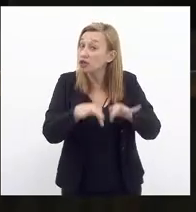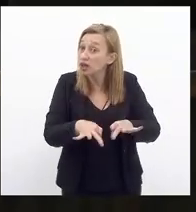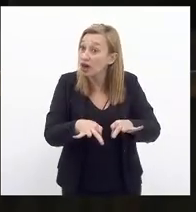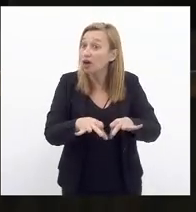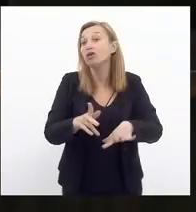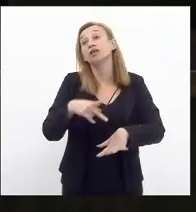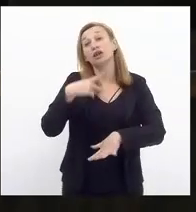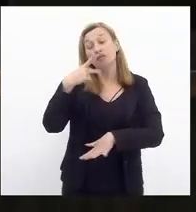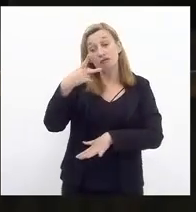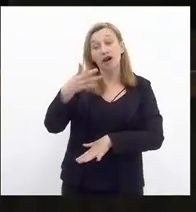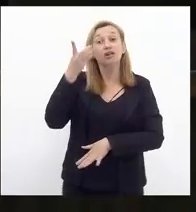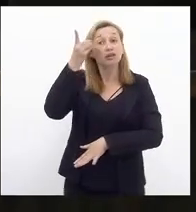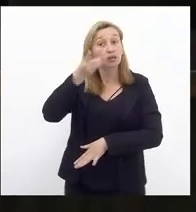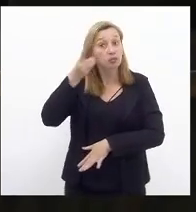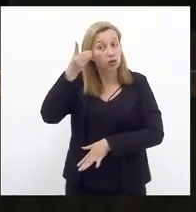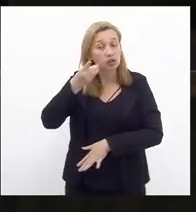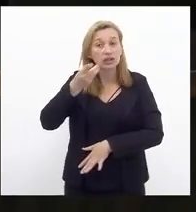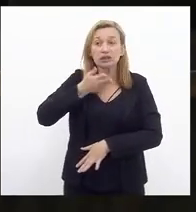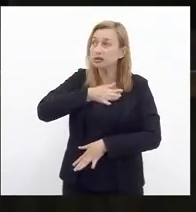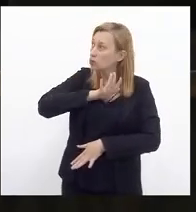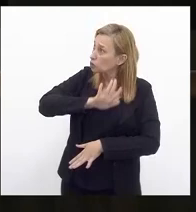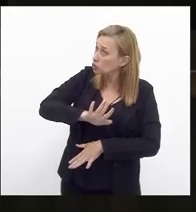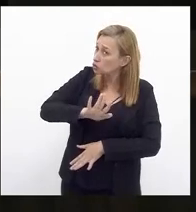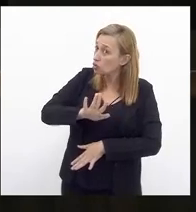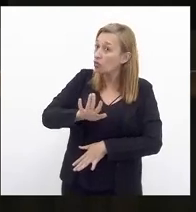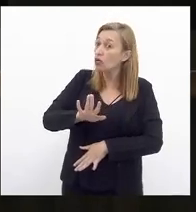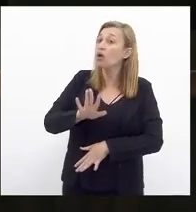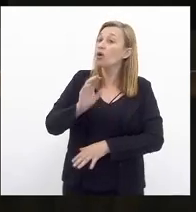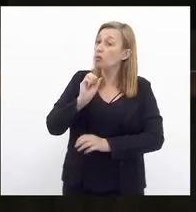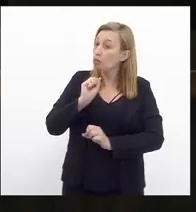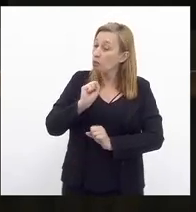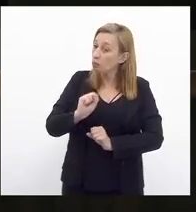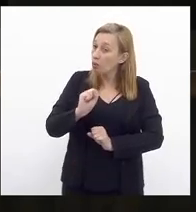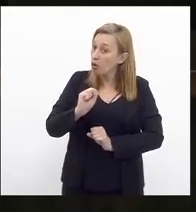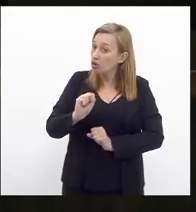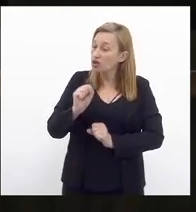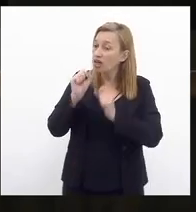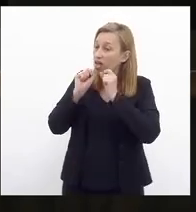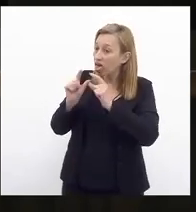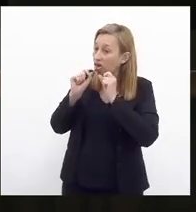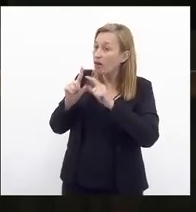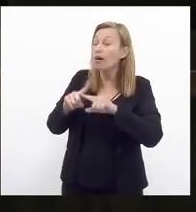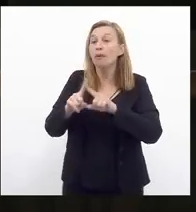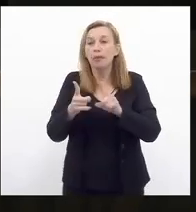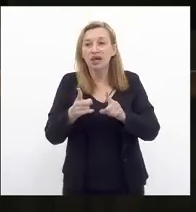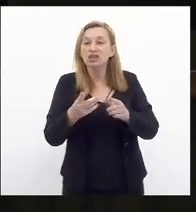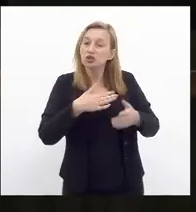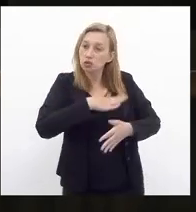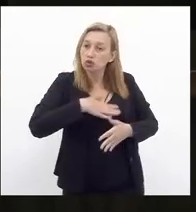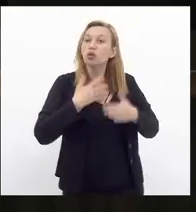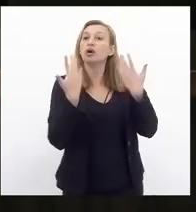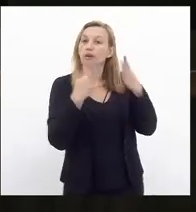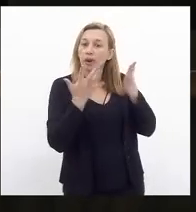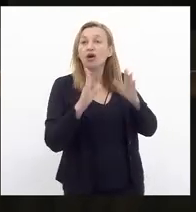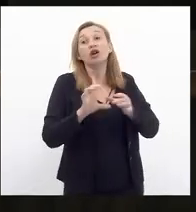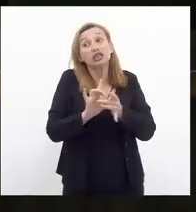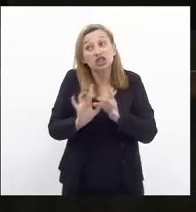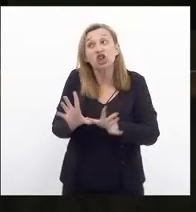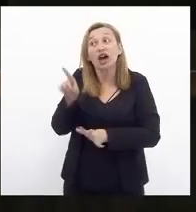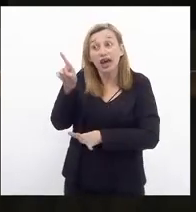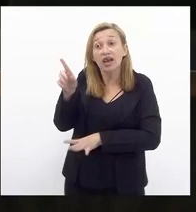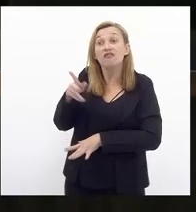final da fala do parlamentar Se não gostou vai mais se gostou aplaude agora deixar o